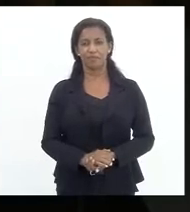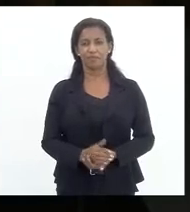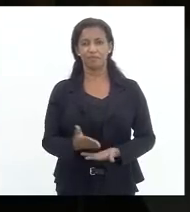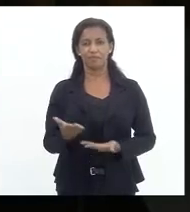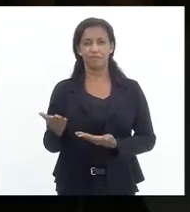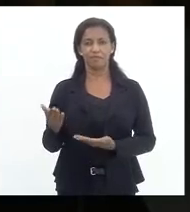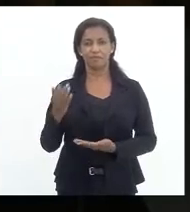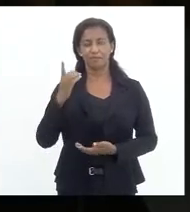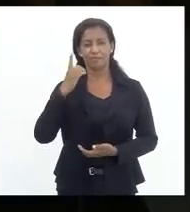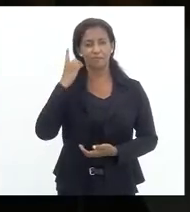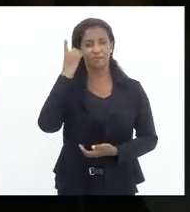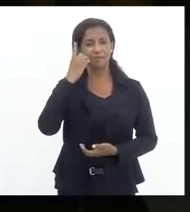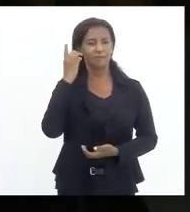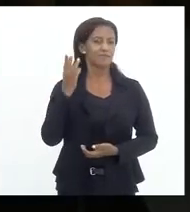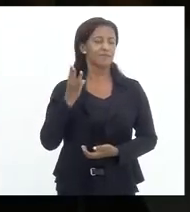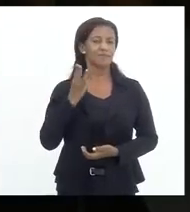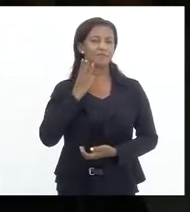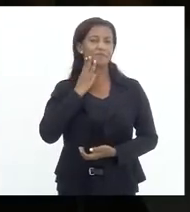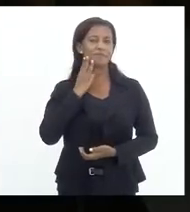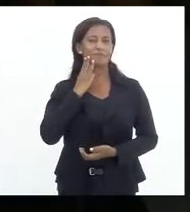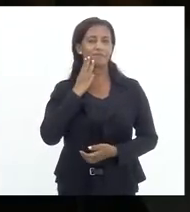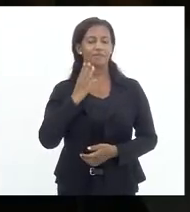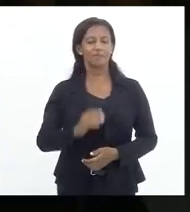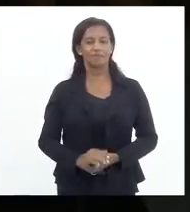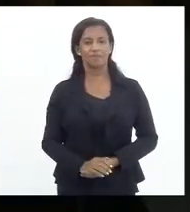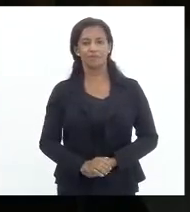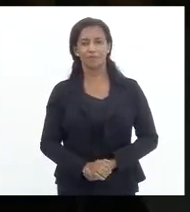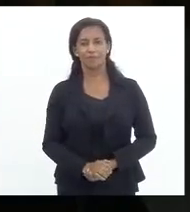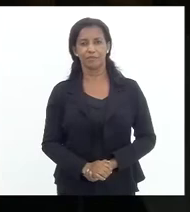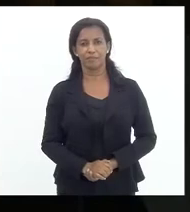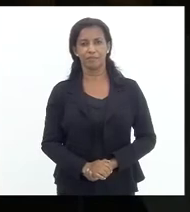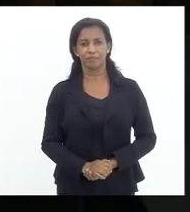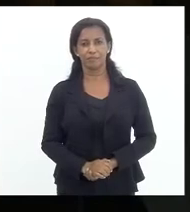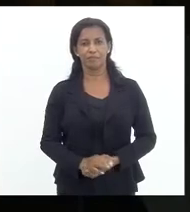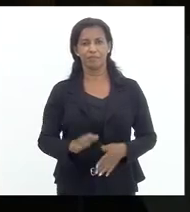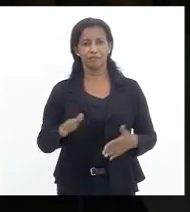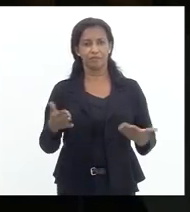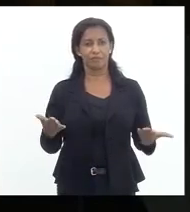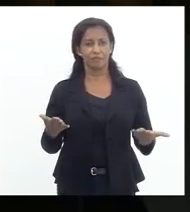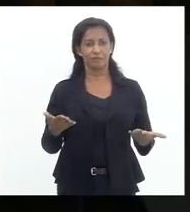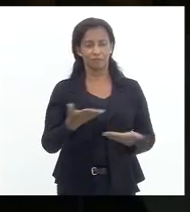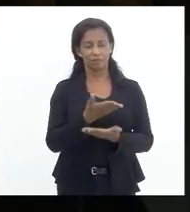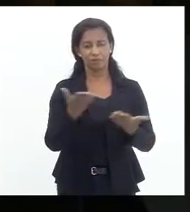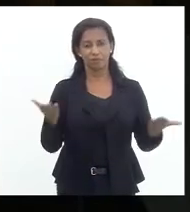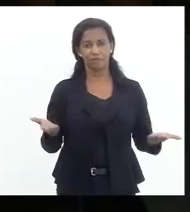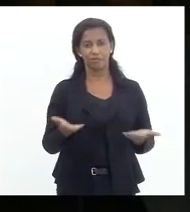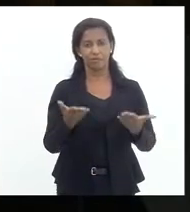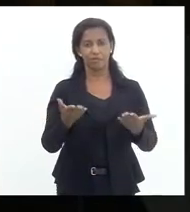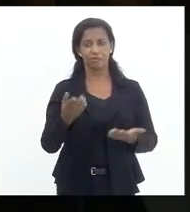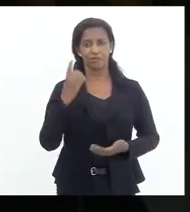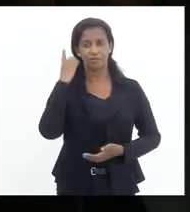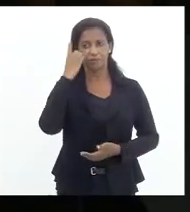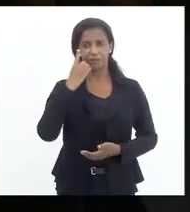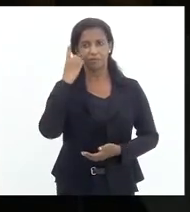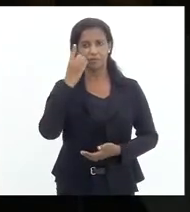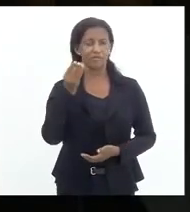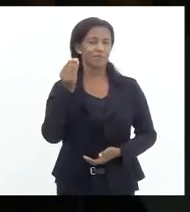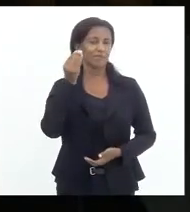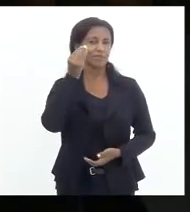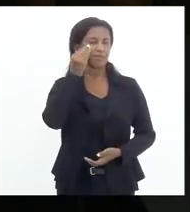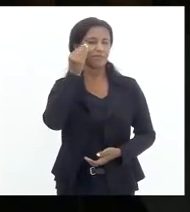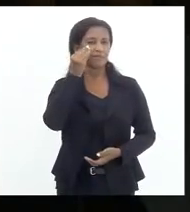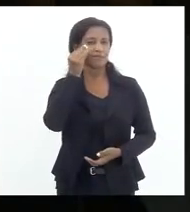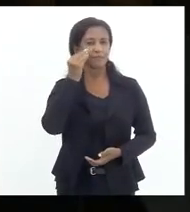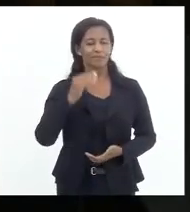Deputado waldeck Carneiro senhoras e senhores deputados que nos